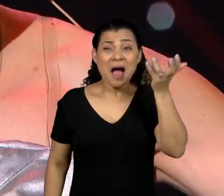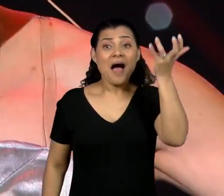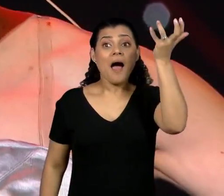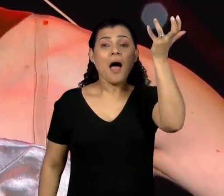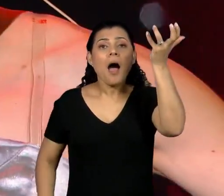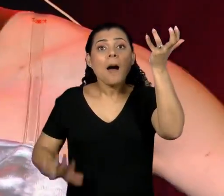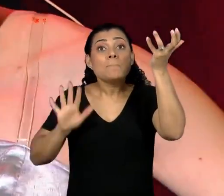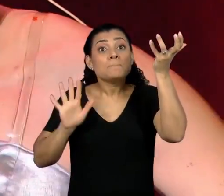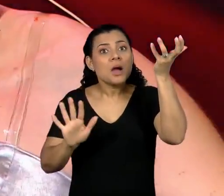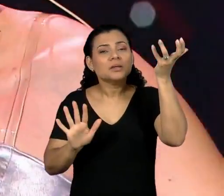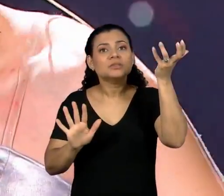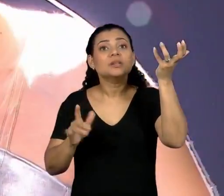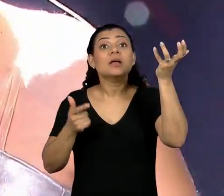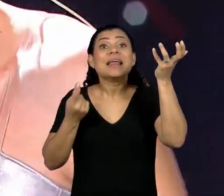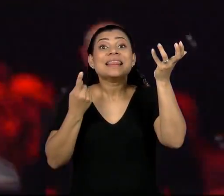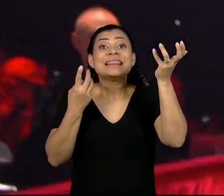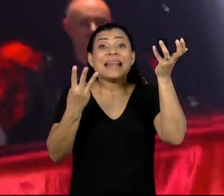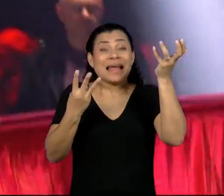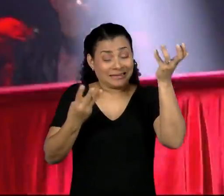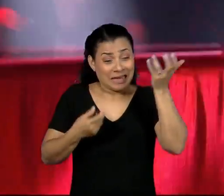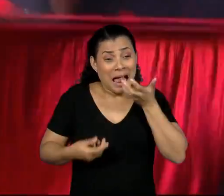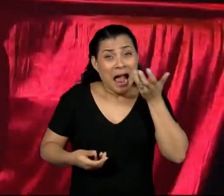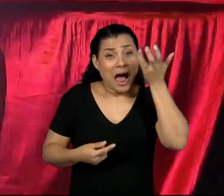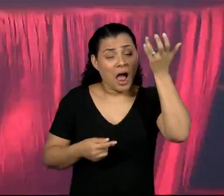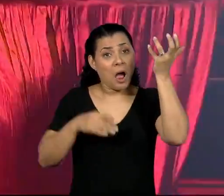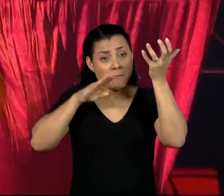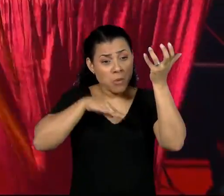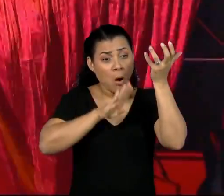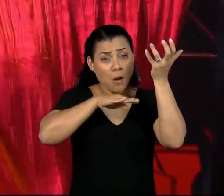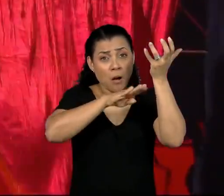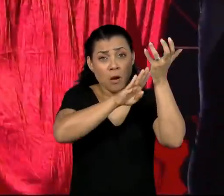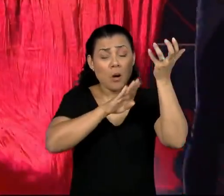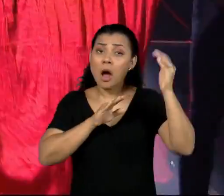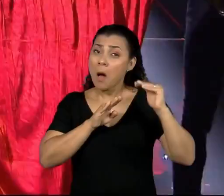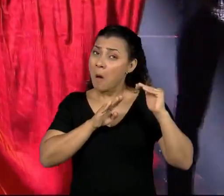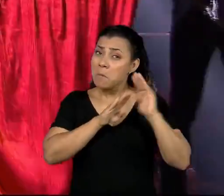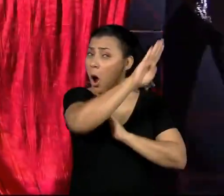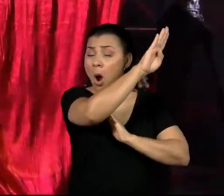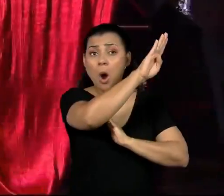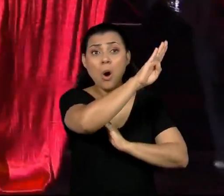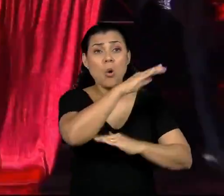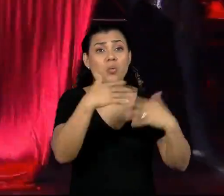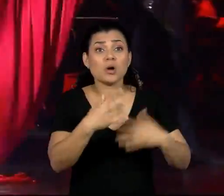ao emendar 13 notas diferentes em 1 segundo.